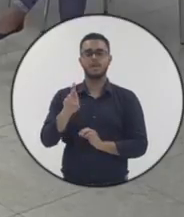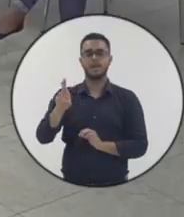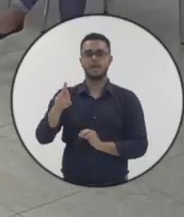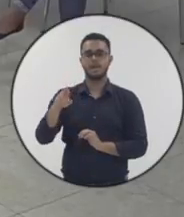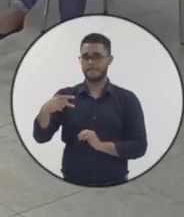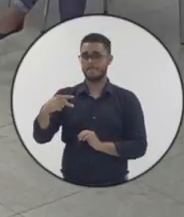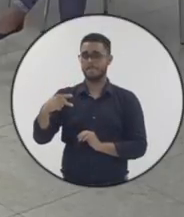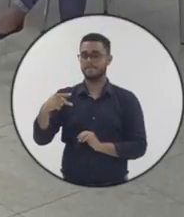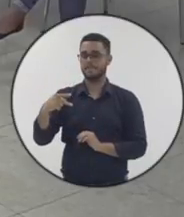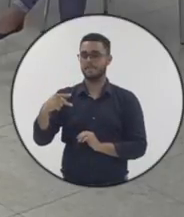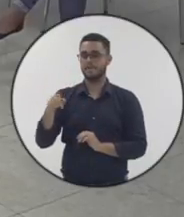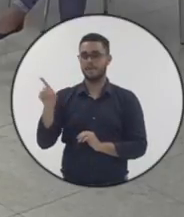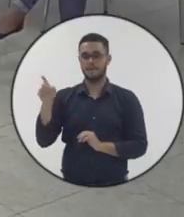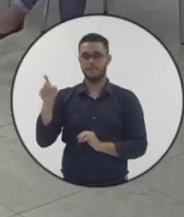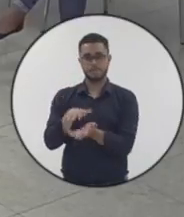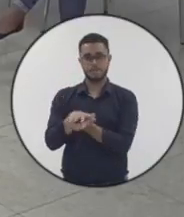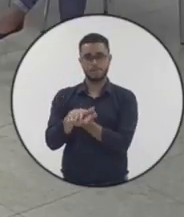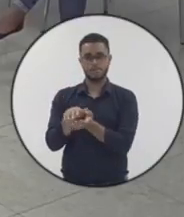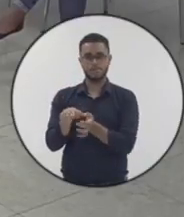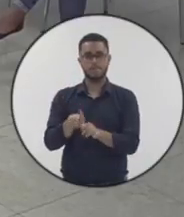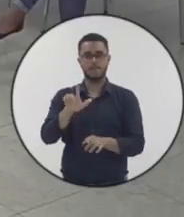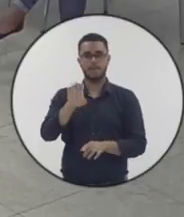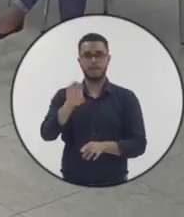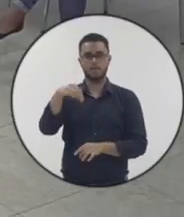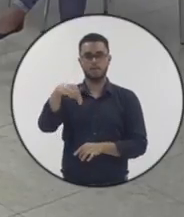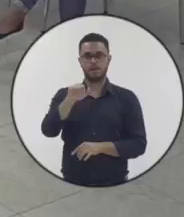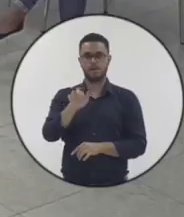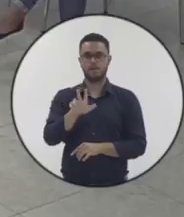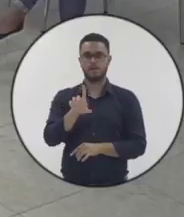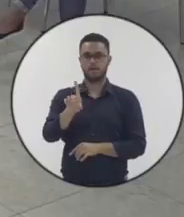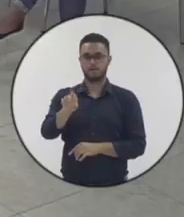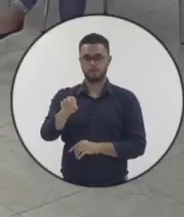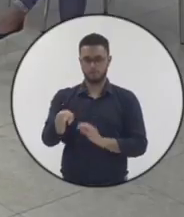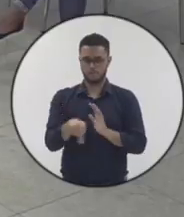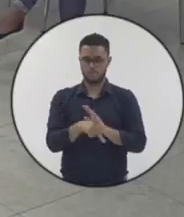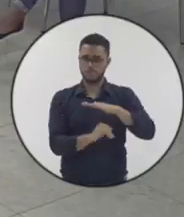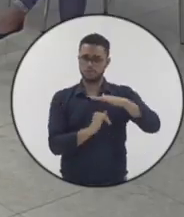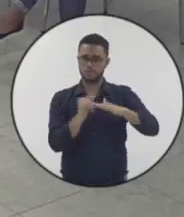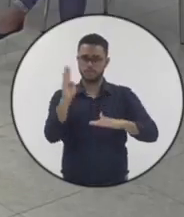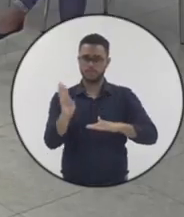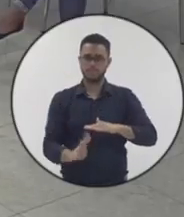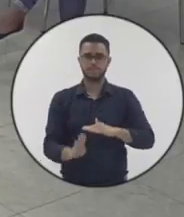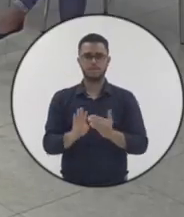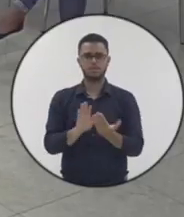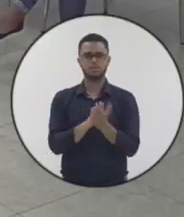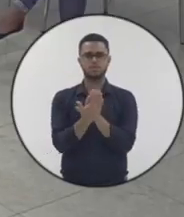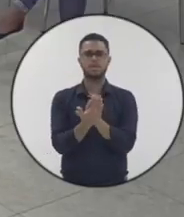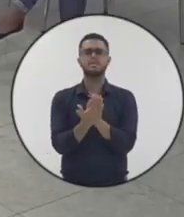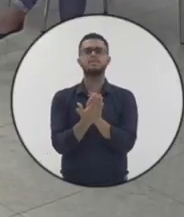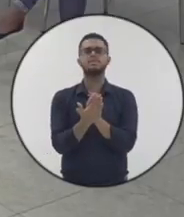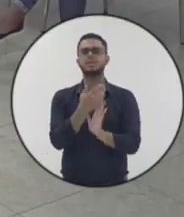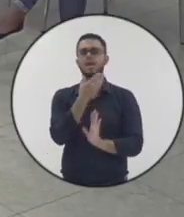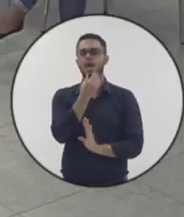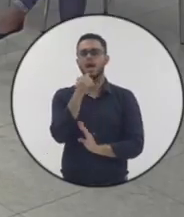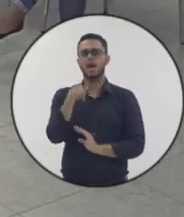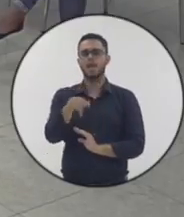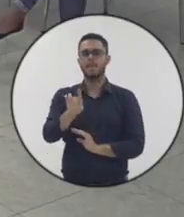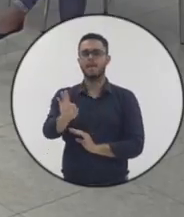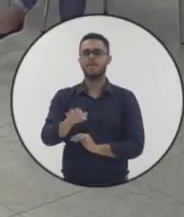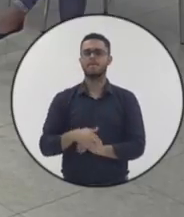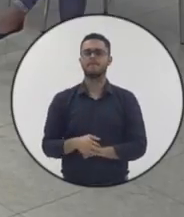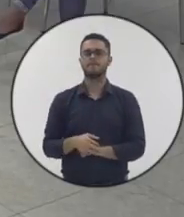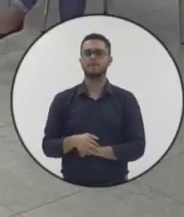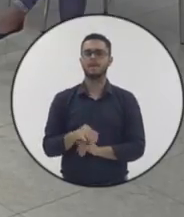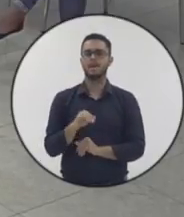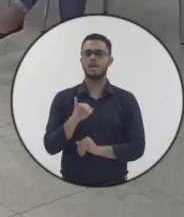Pernambuco. Temos Leonardo Luiz da Cruz Lima, do Instituto Brasileiro de Transmasculinidade do Distrito Federal,